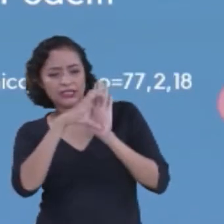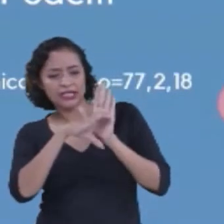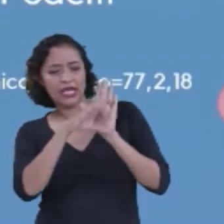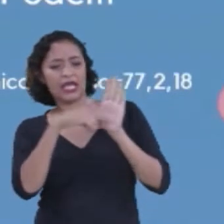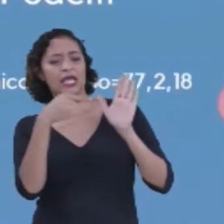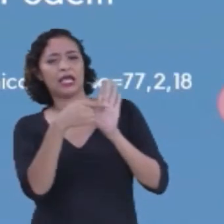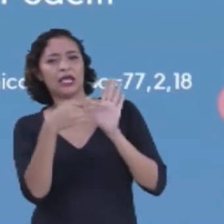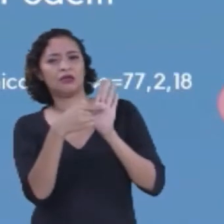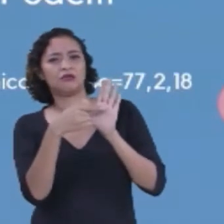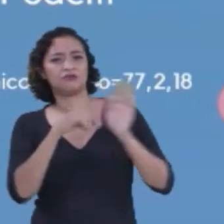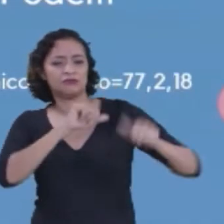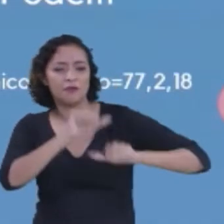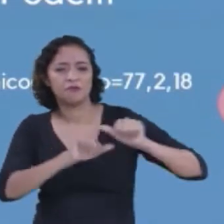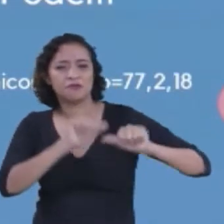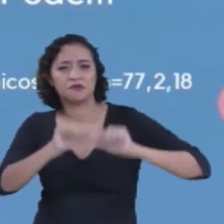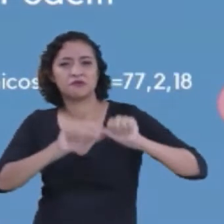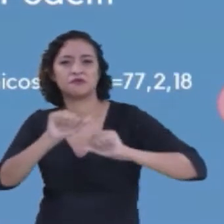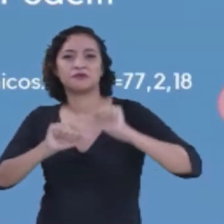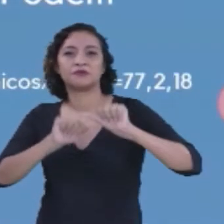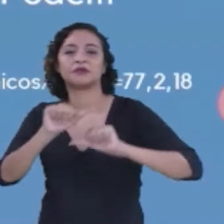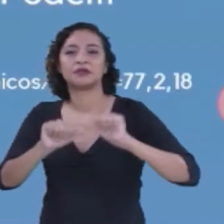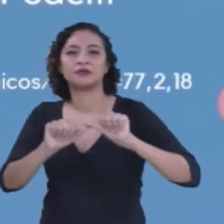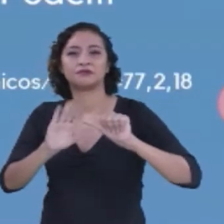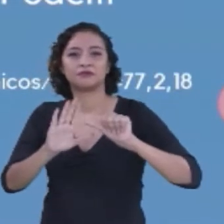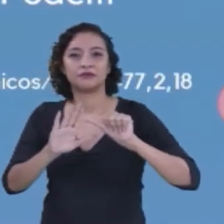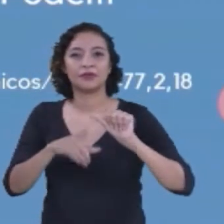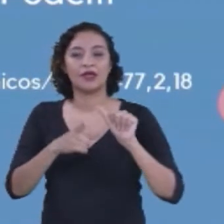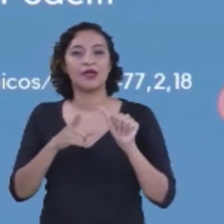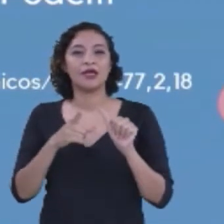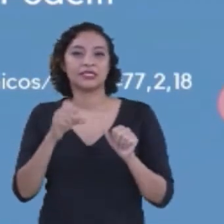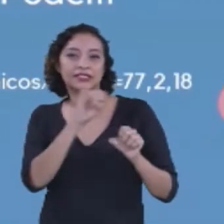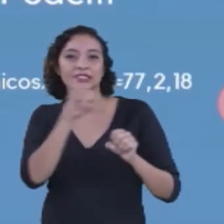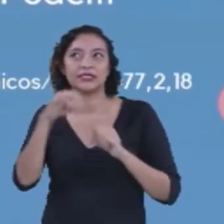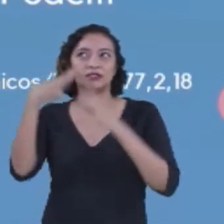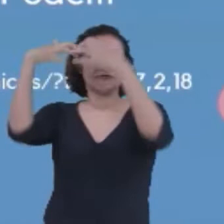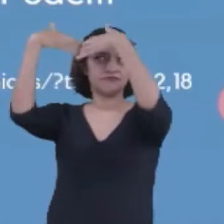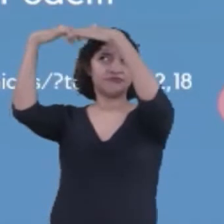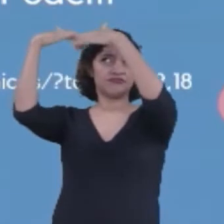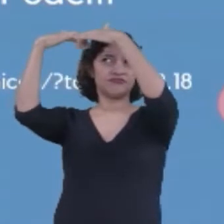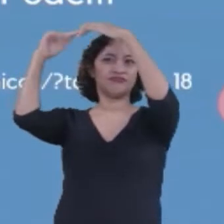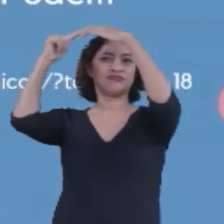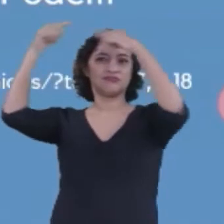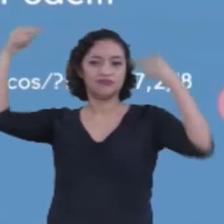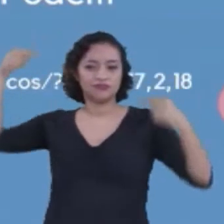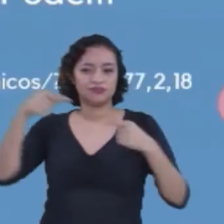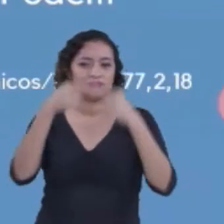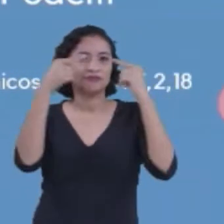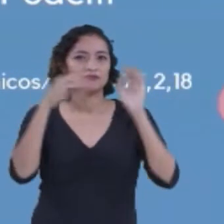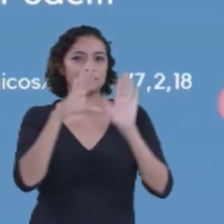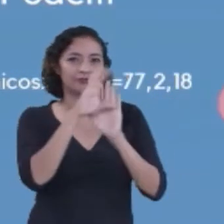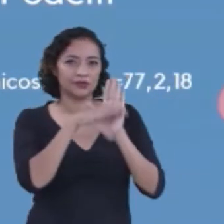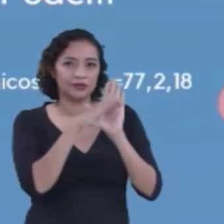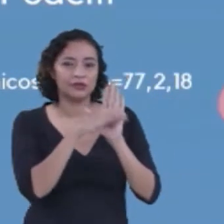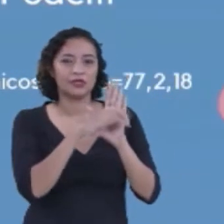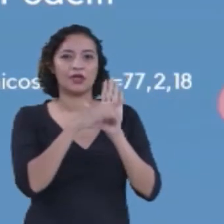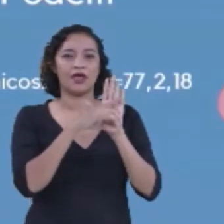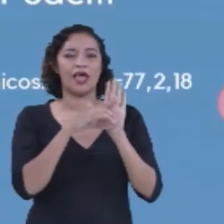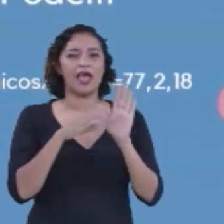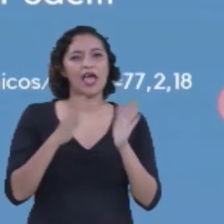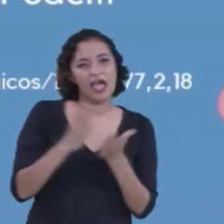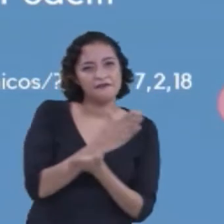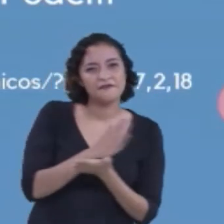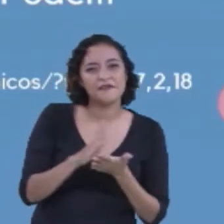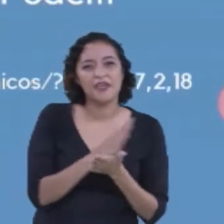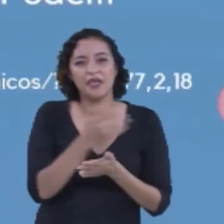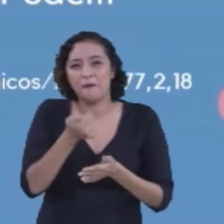forma proporcional à capacidade neuronal de raciocínio, quase nula, podem cobrar depois. Muito bem,